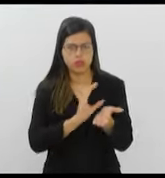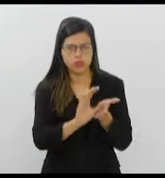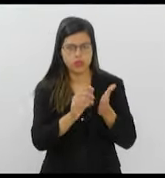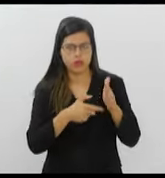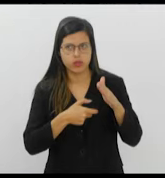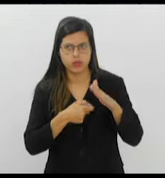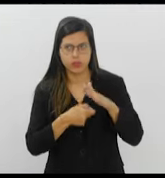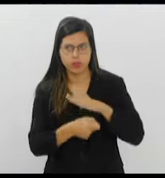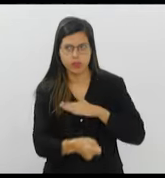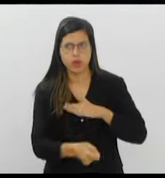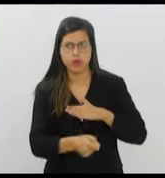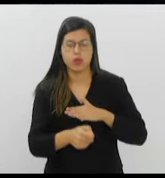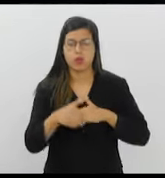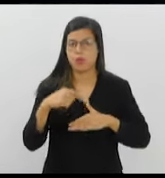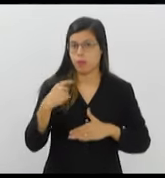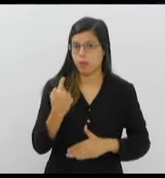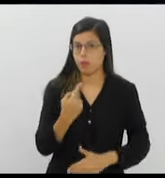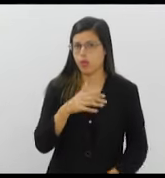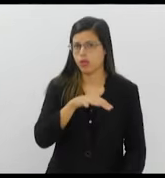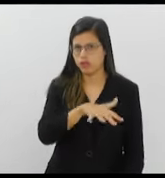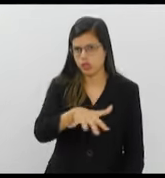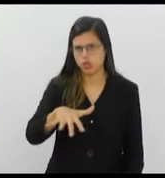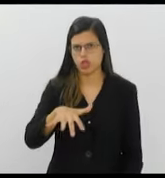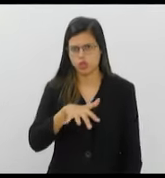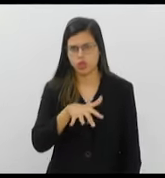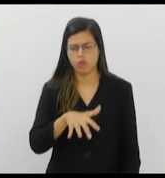venham para a nossa região e que,